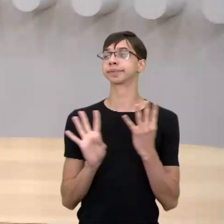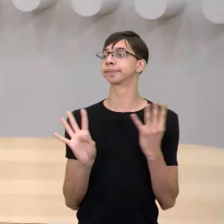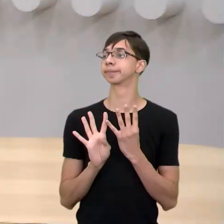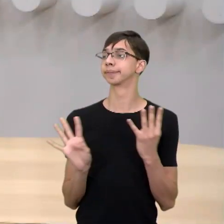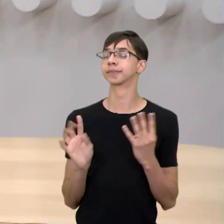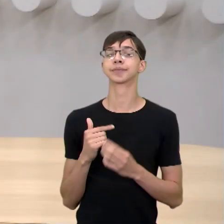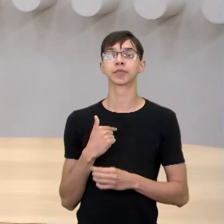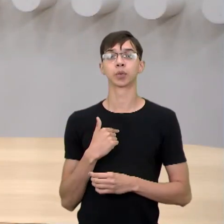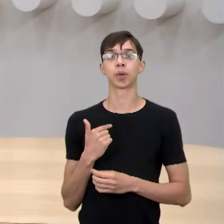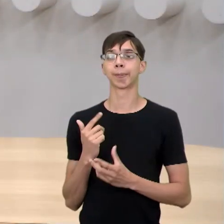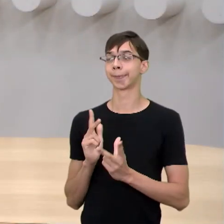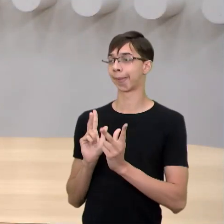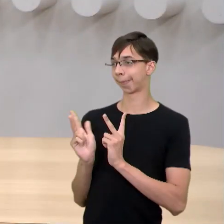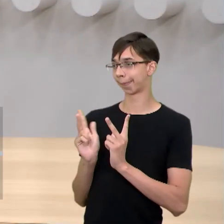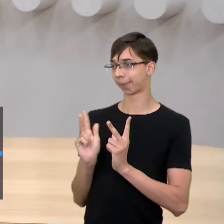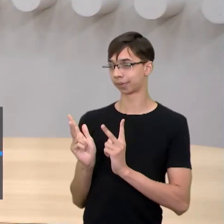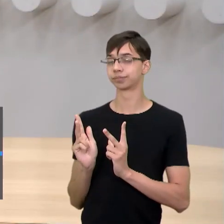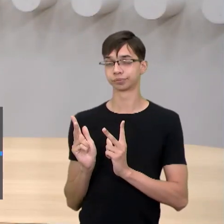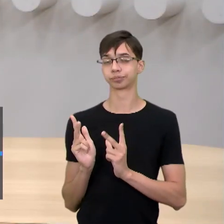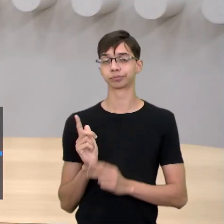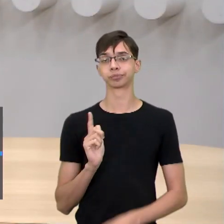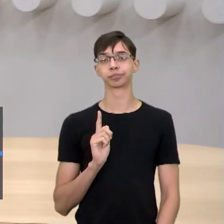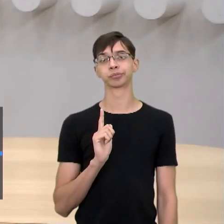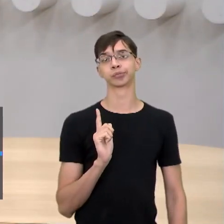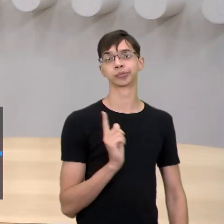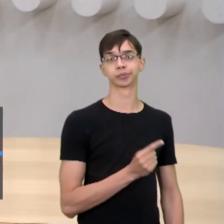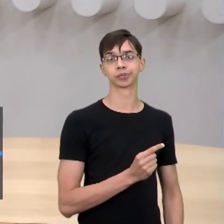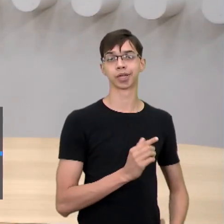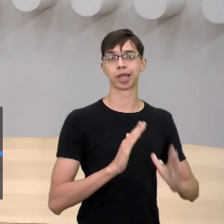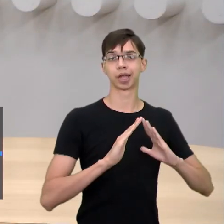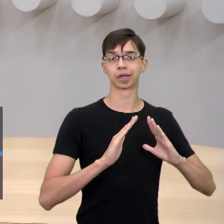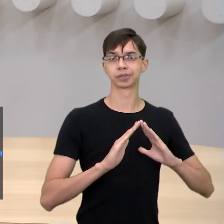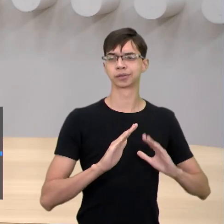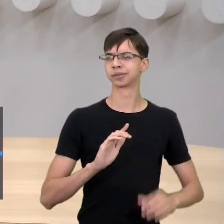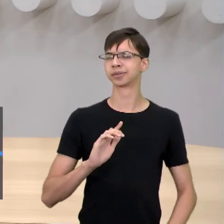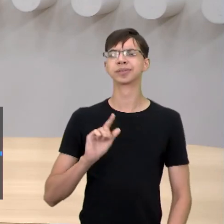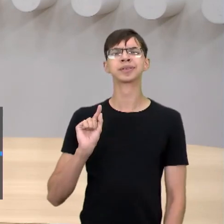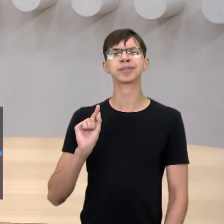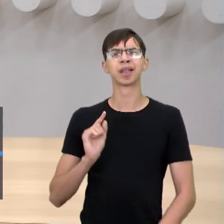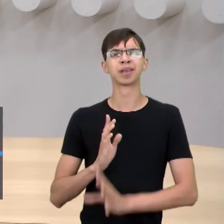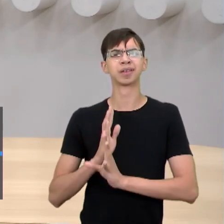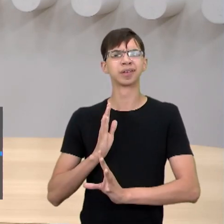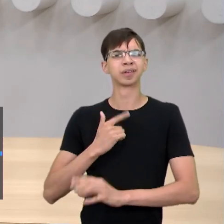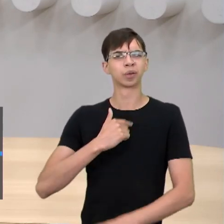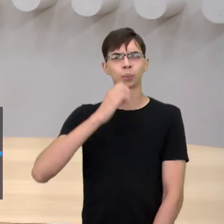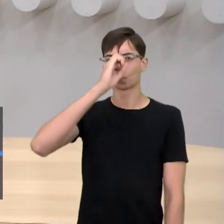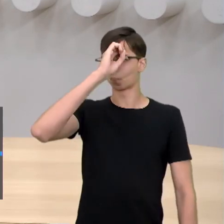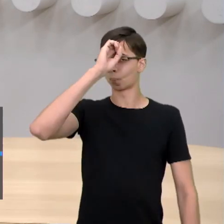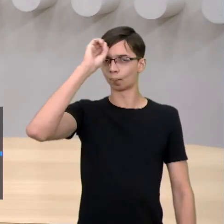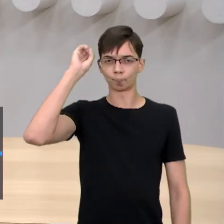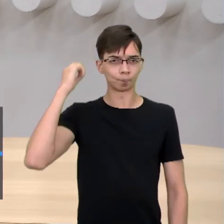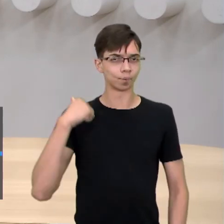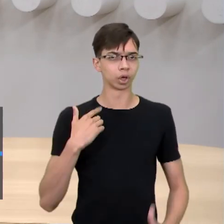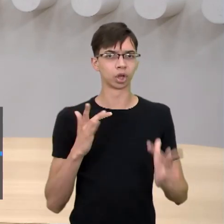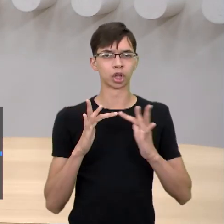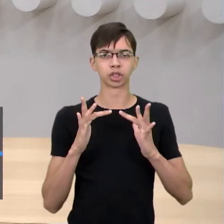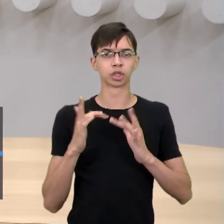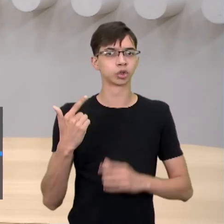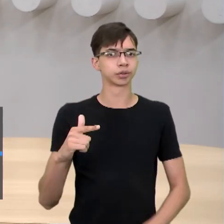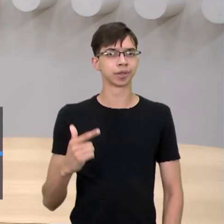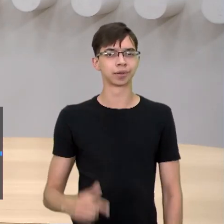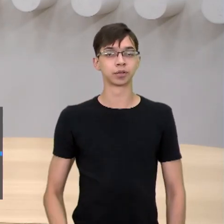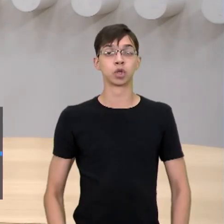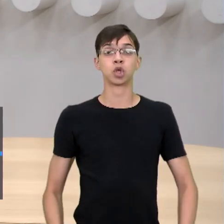e aí eu fui pra minha casa. Não sei quem são essas pessoas, não lembro o nome delas, não mantive contato. Isso não formou um